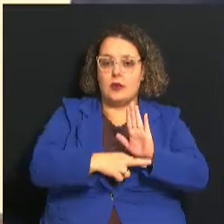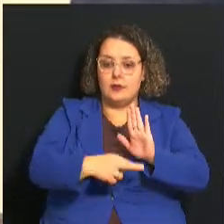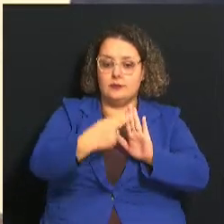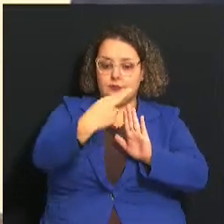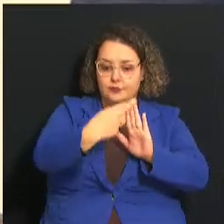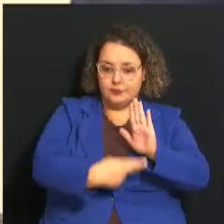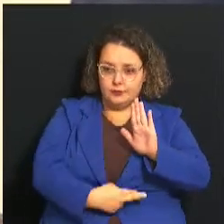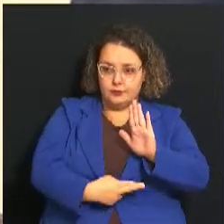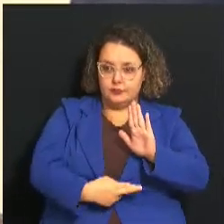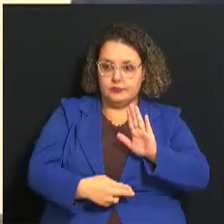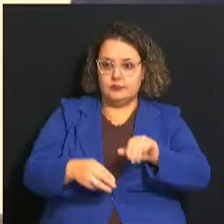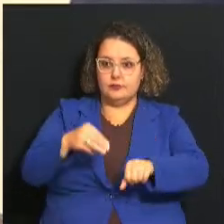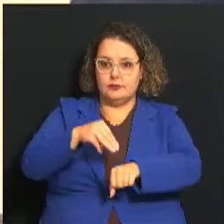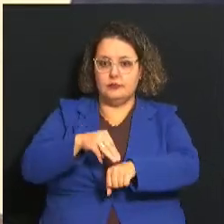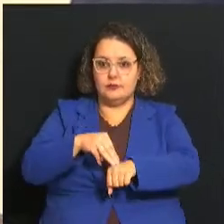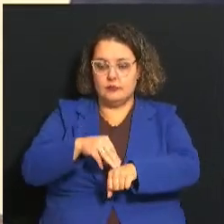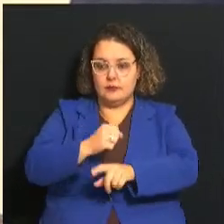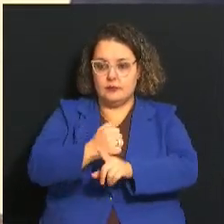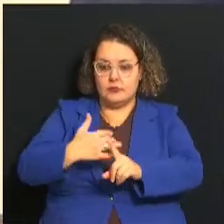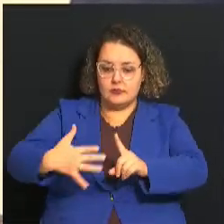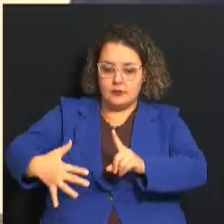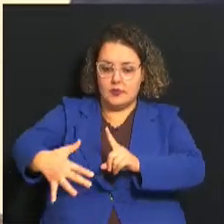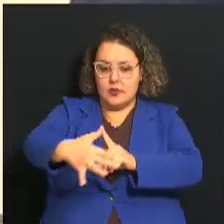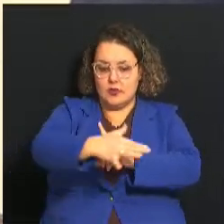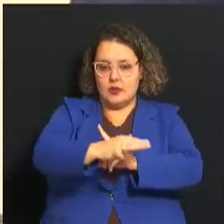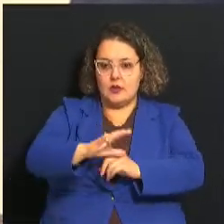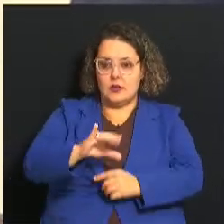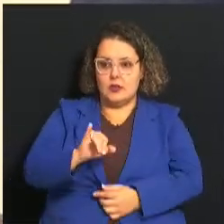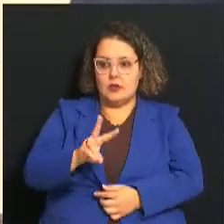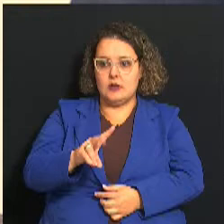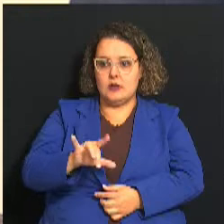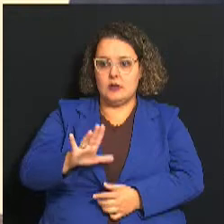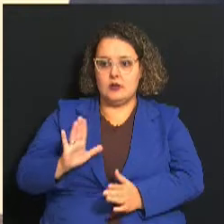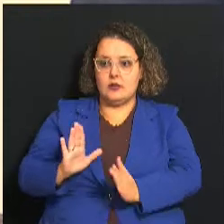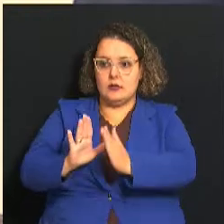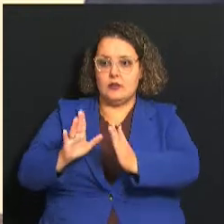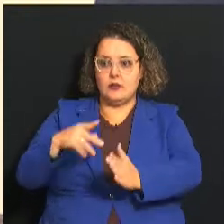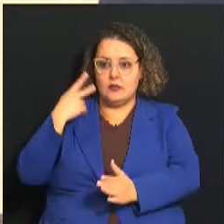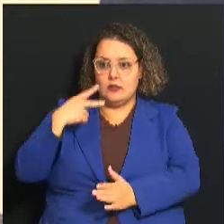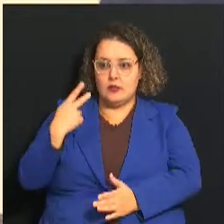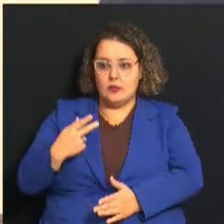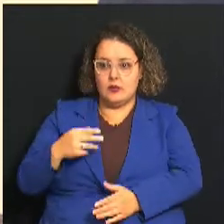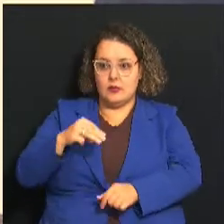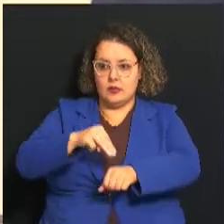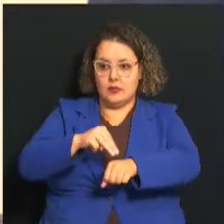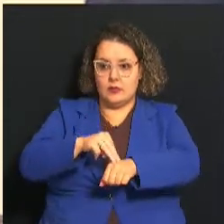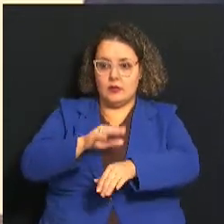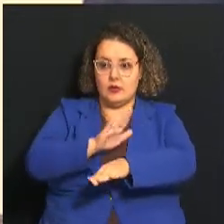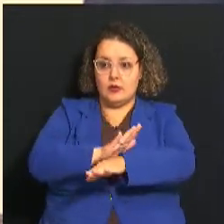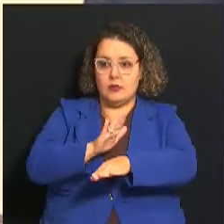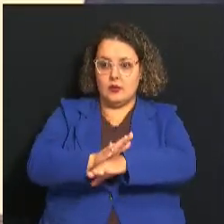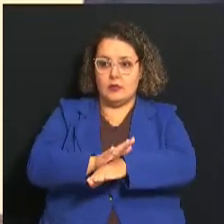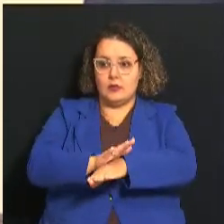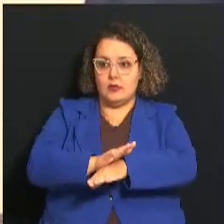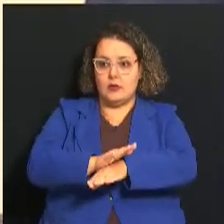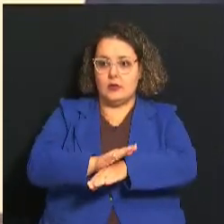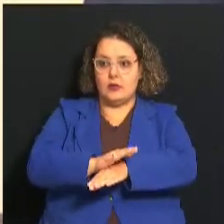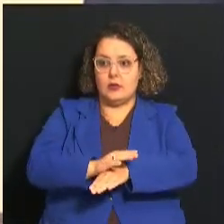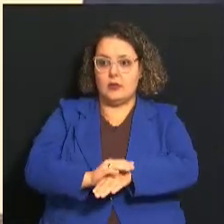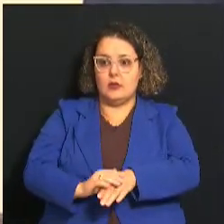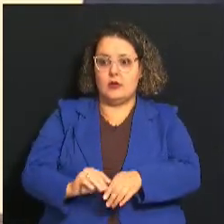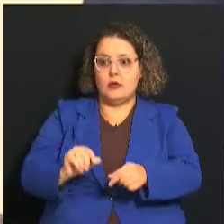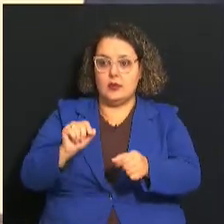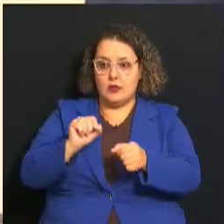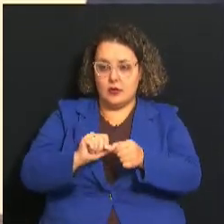membros da sociedade civil envolvidos com objetivos da frente parlamentar na condição de membros colaboradores, ela reproduz o